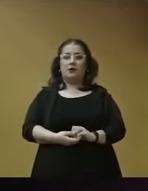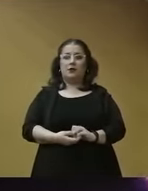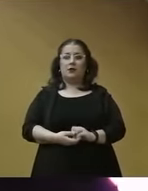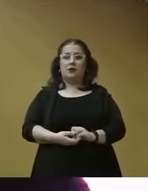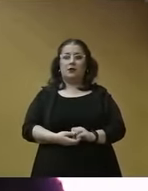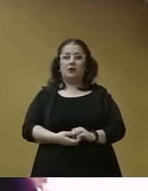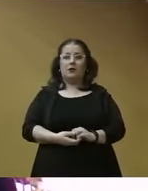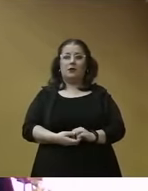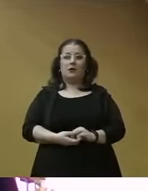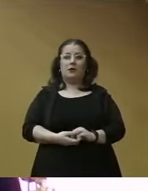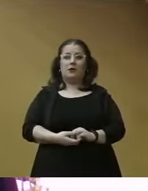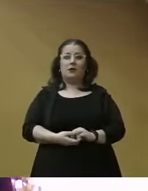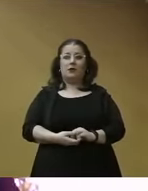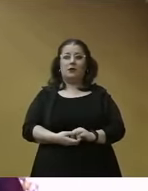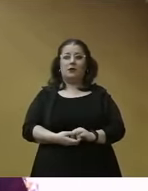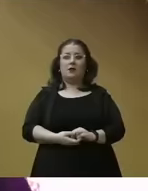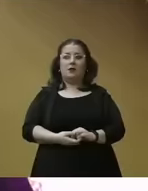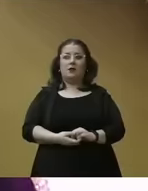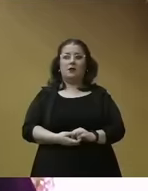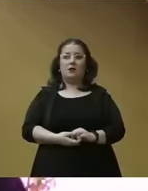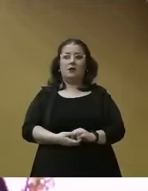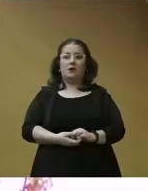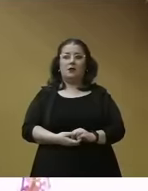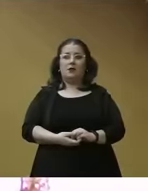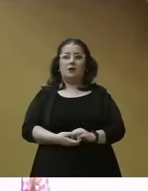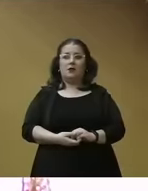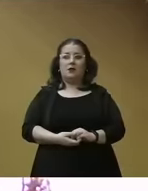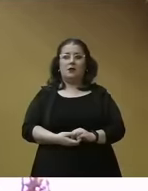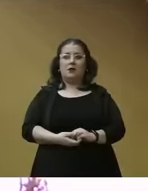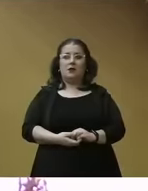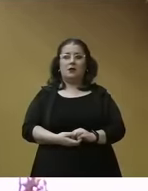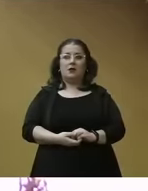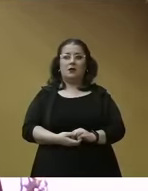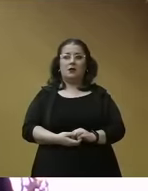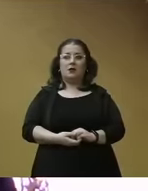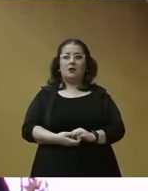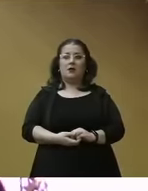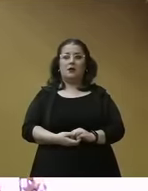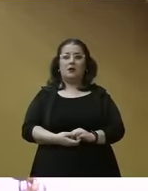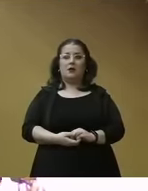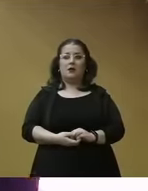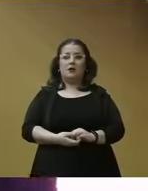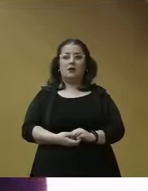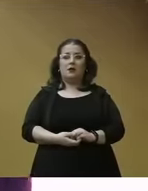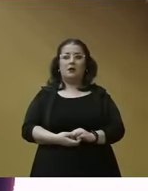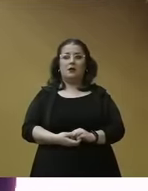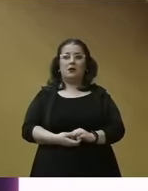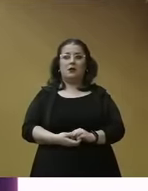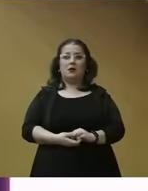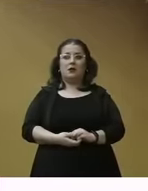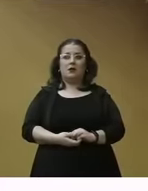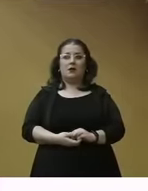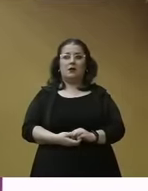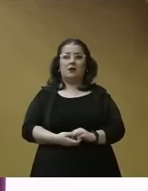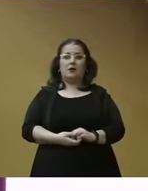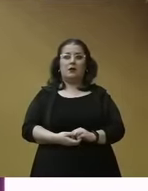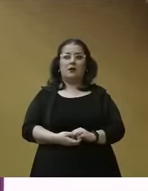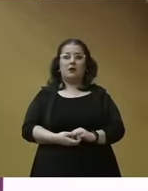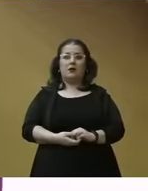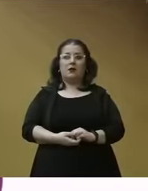it. Your demons drag me close to hell. I can feel it.